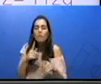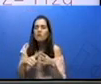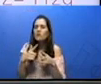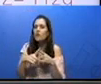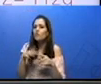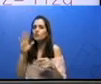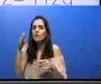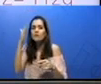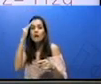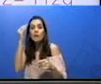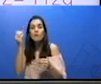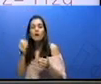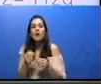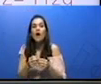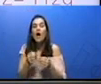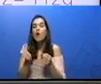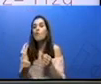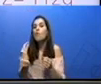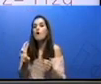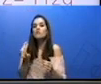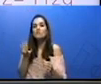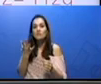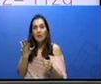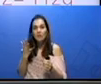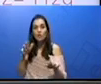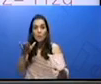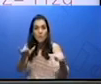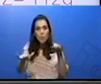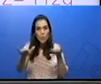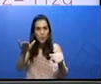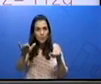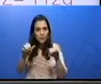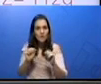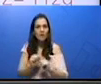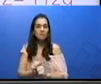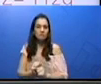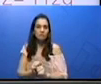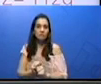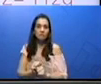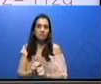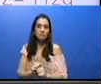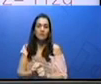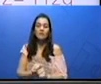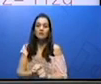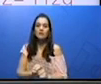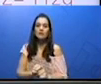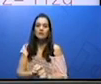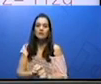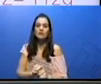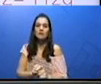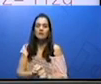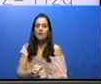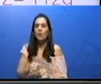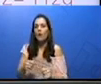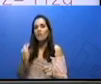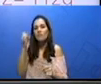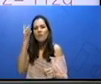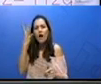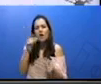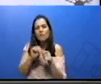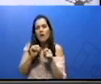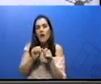as quantidades em massas elas são proporcionais, né? Por isso a gente consegue fazer esses cálculos